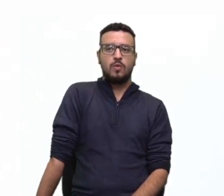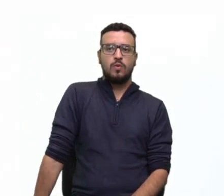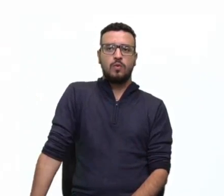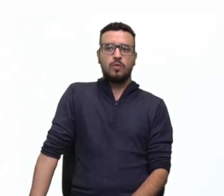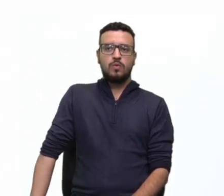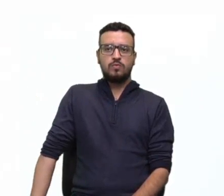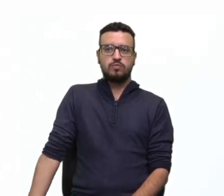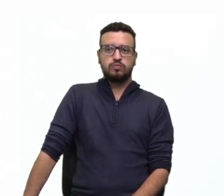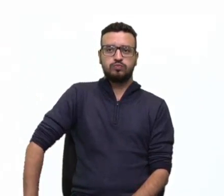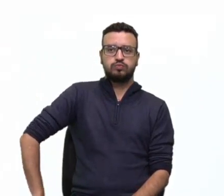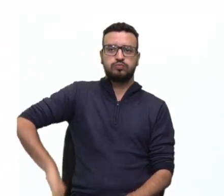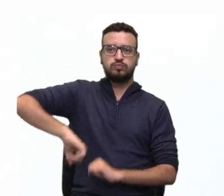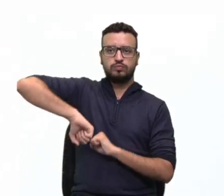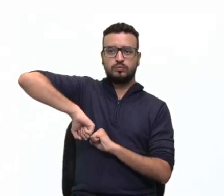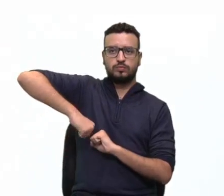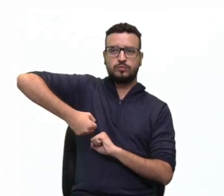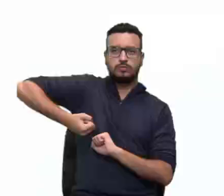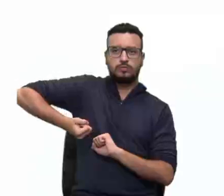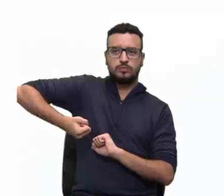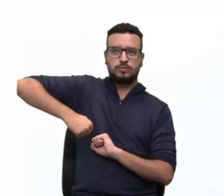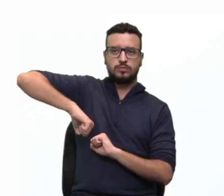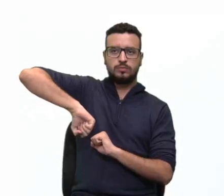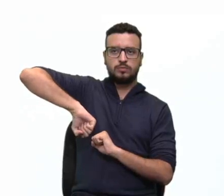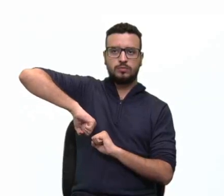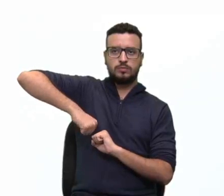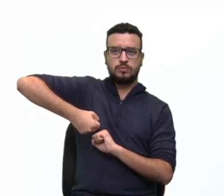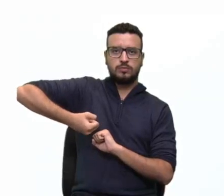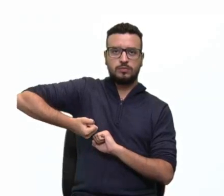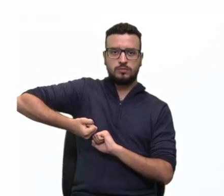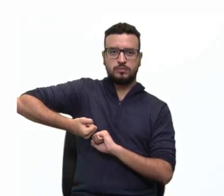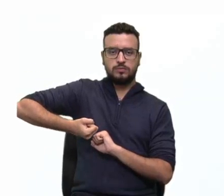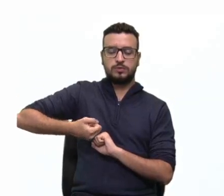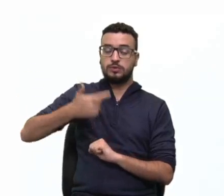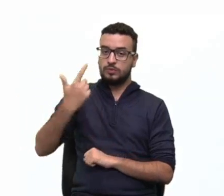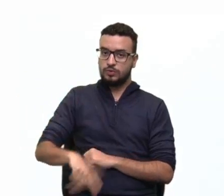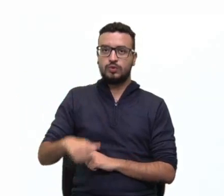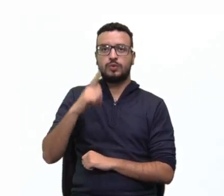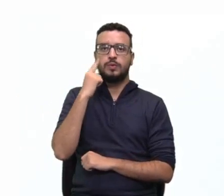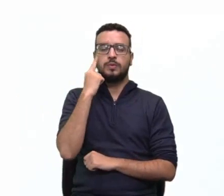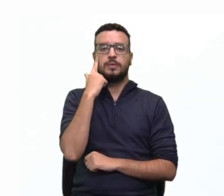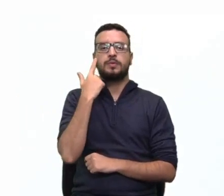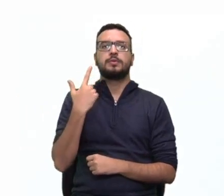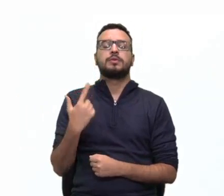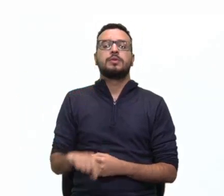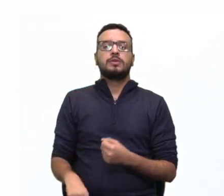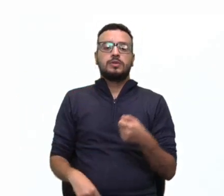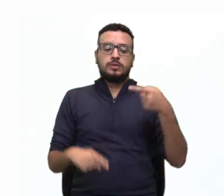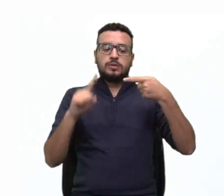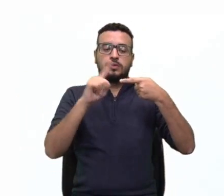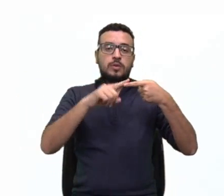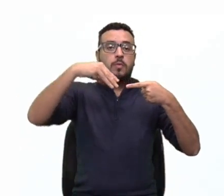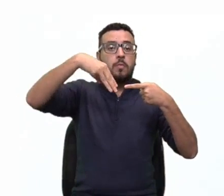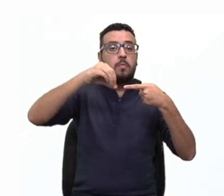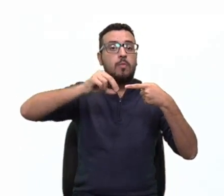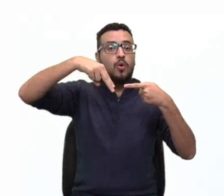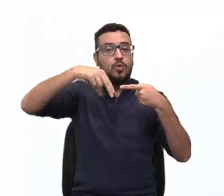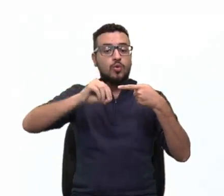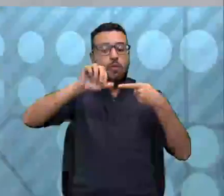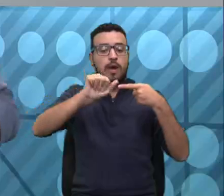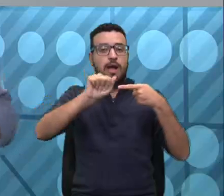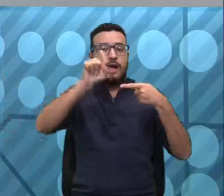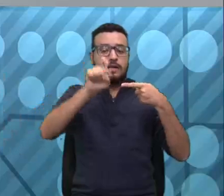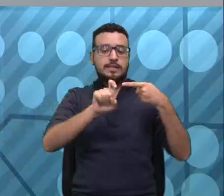certo? Então não esqueça disso, tá? De novo, se uma articulação ela é monoaxial,